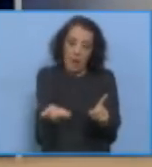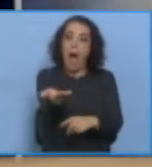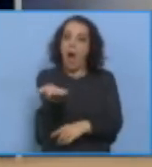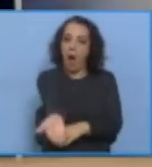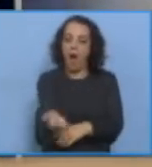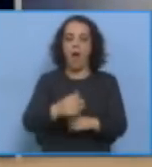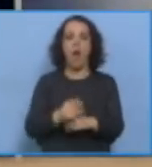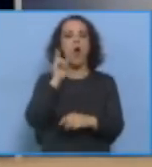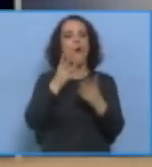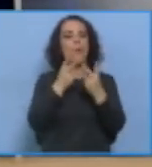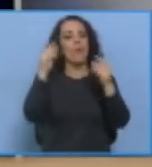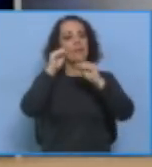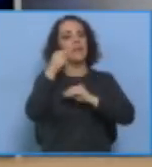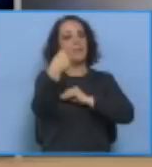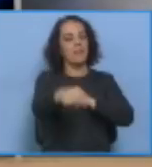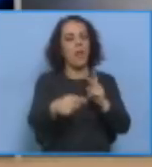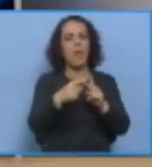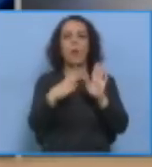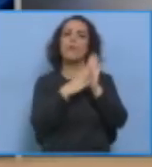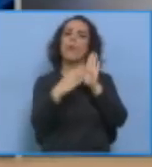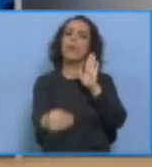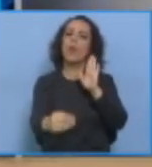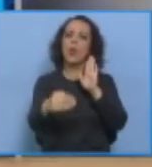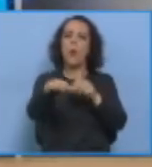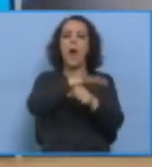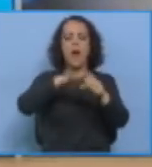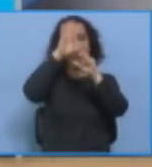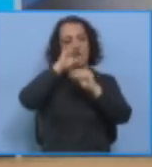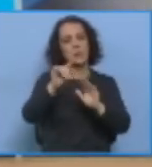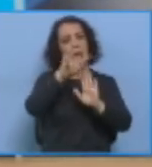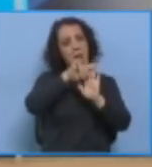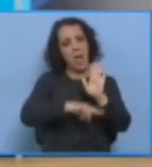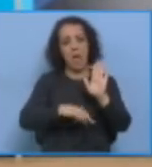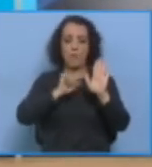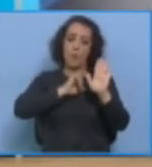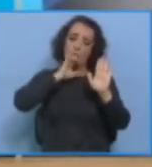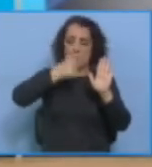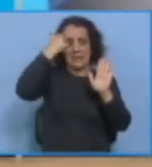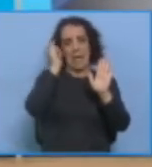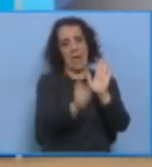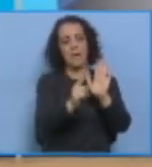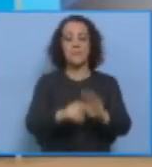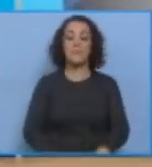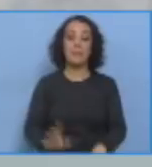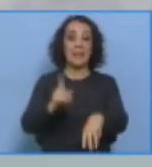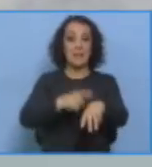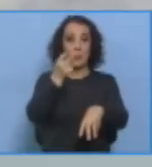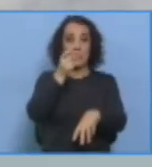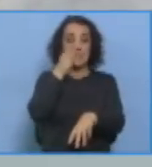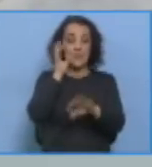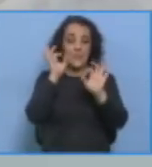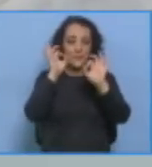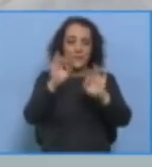ali, tem qualidade de ensino, tem esta matriz educativa, então é isto que eu quero para o meu filho. Já não temos muito tempo, mas gostava ainda de